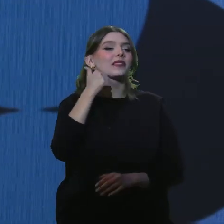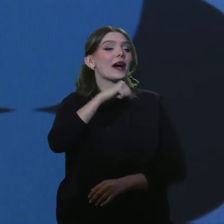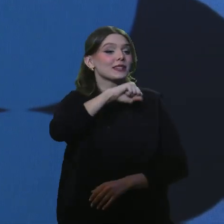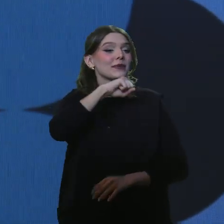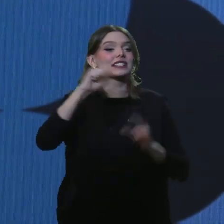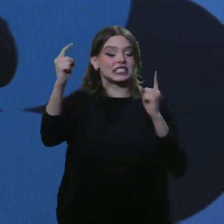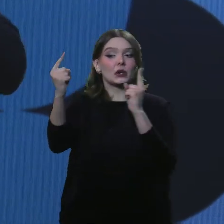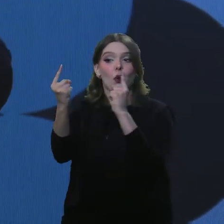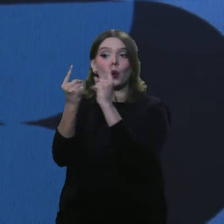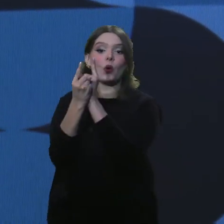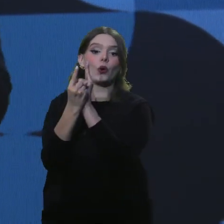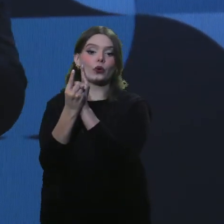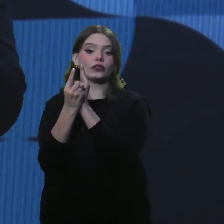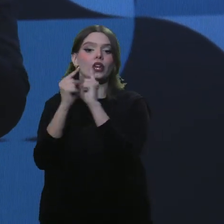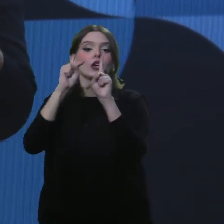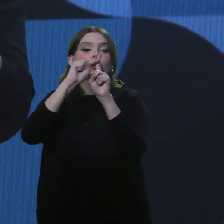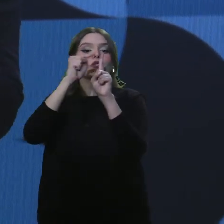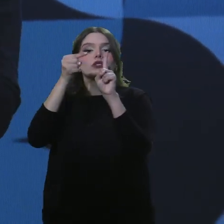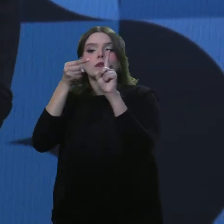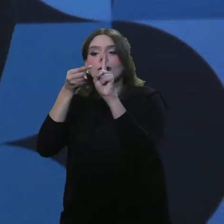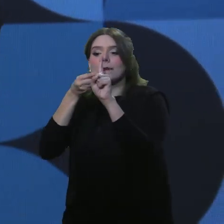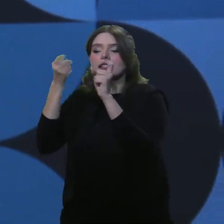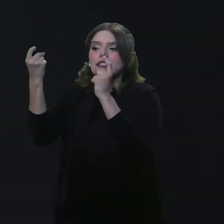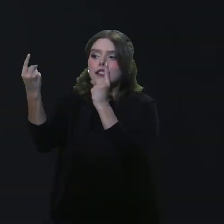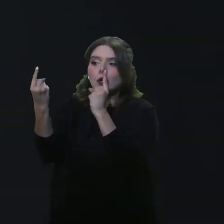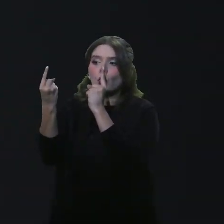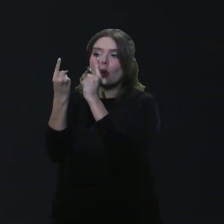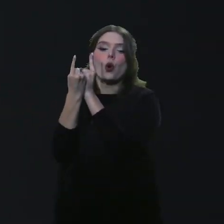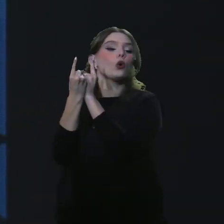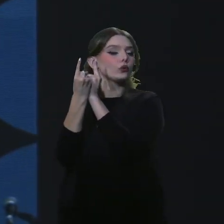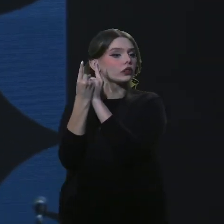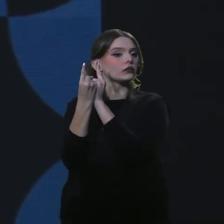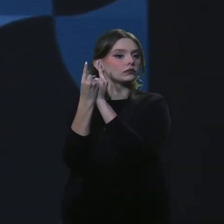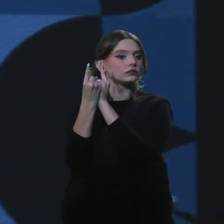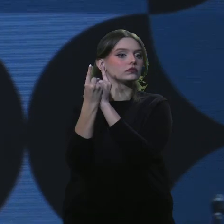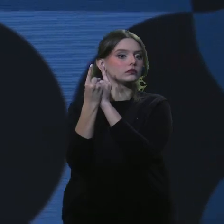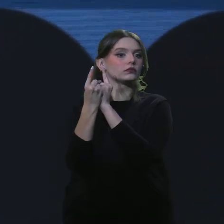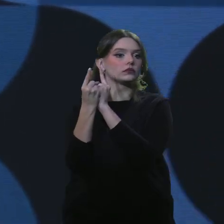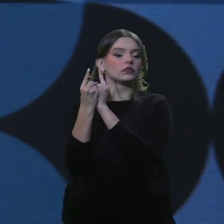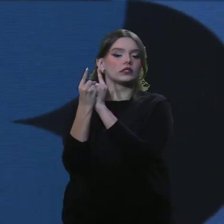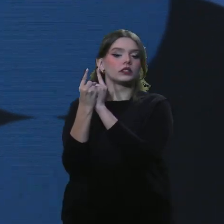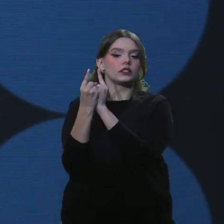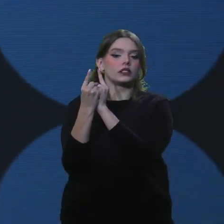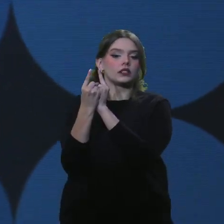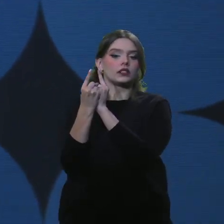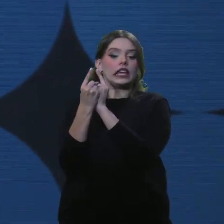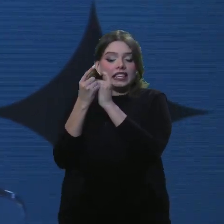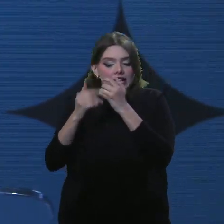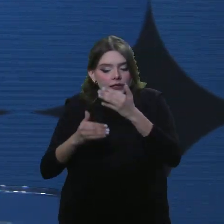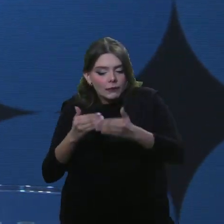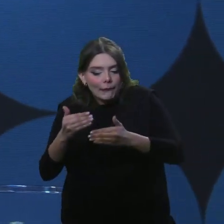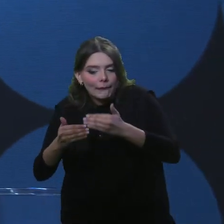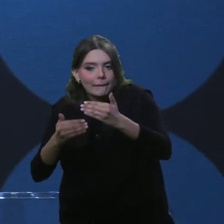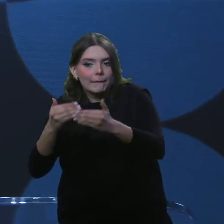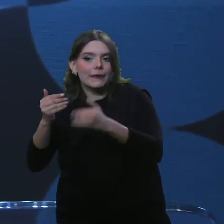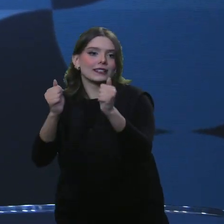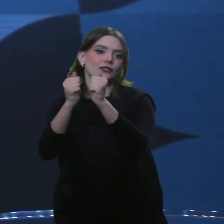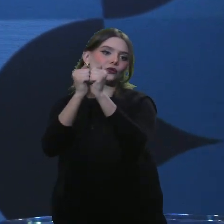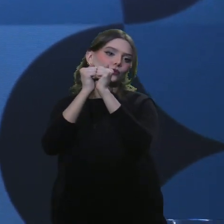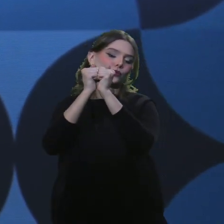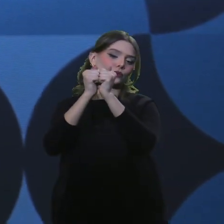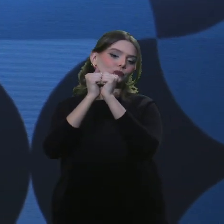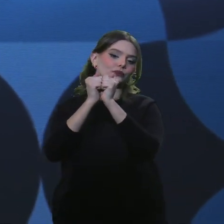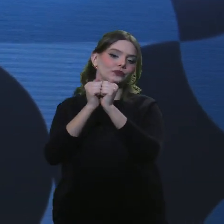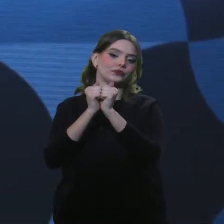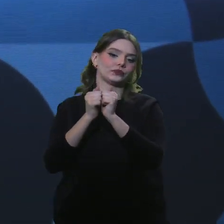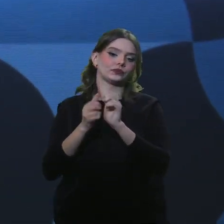de Isabel se mexe, reconhecendo a grandeza do bebê na barriga de Maria. Olha que coisa profunda, e eles crescem ali juntos.